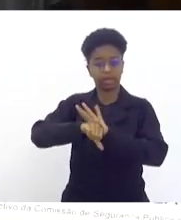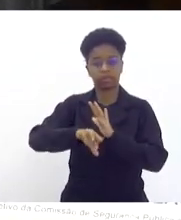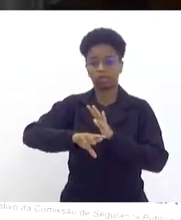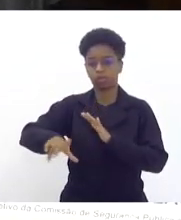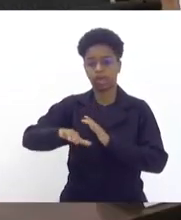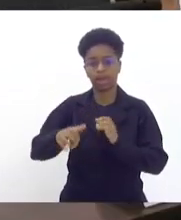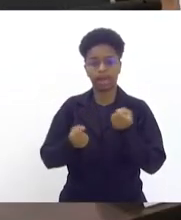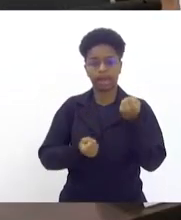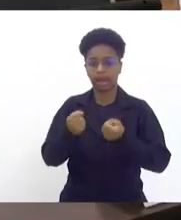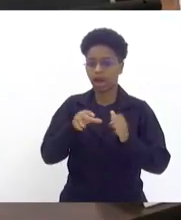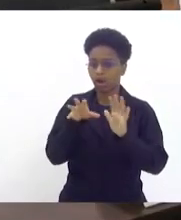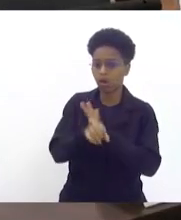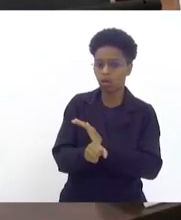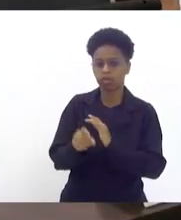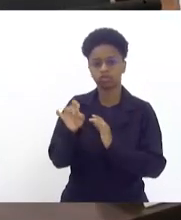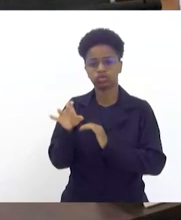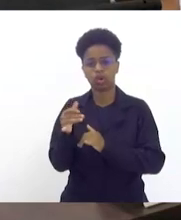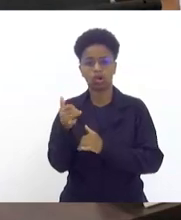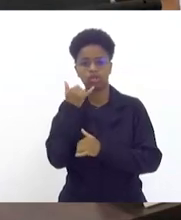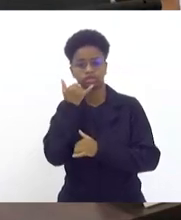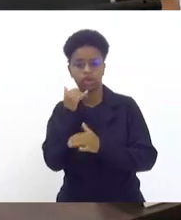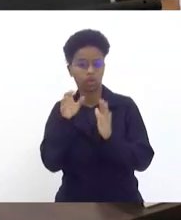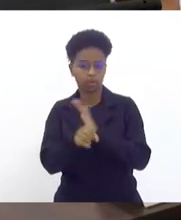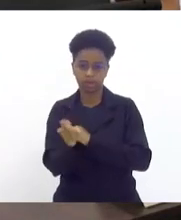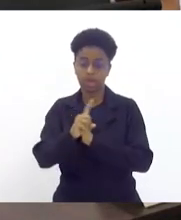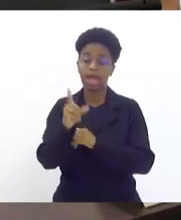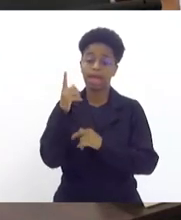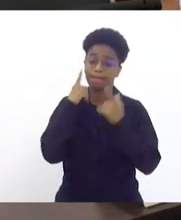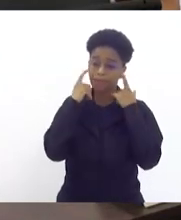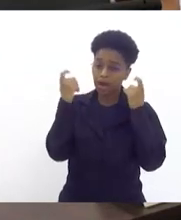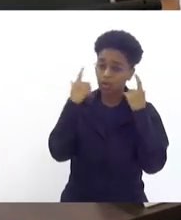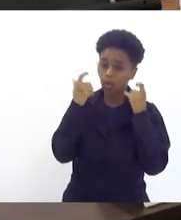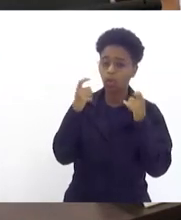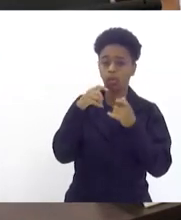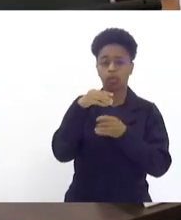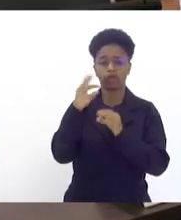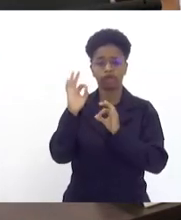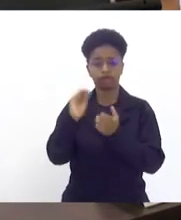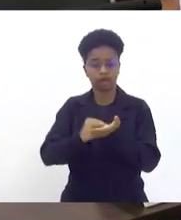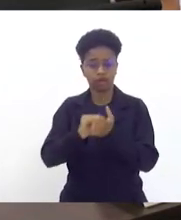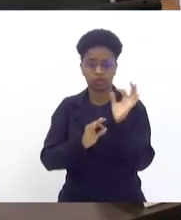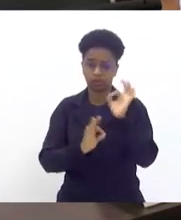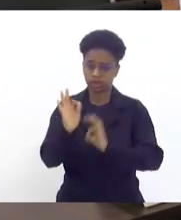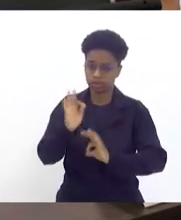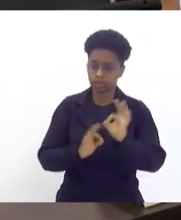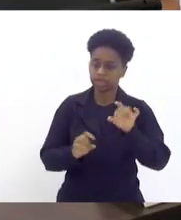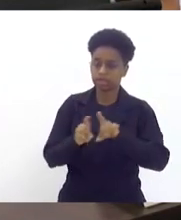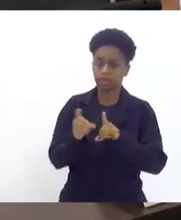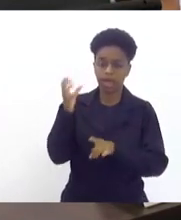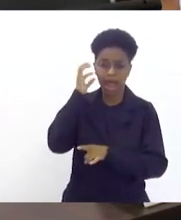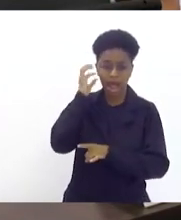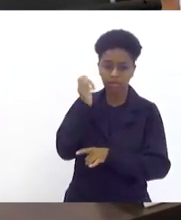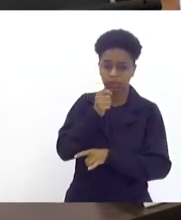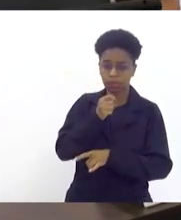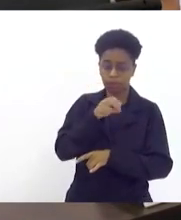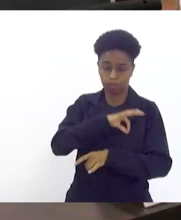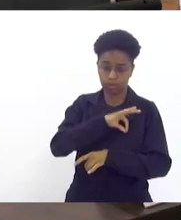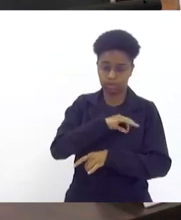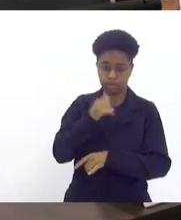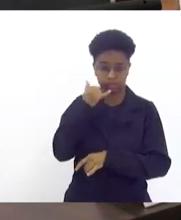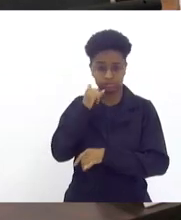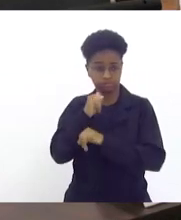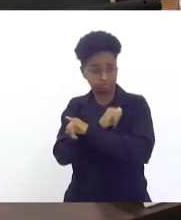é só o furto não é fraude é barulho é desordem o rádio da polícia militar toca